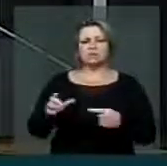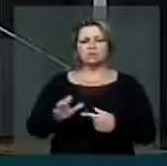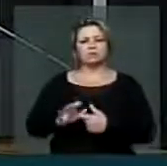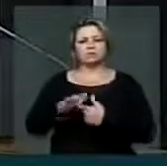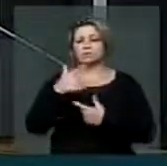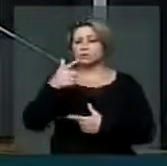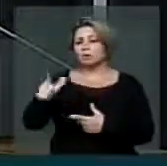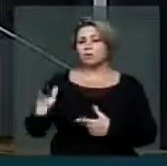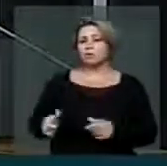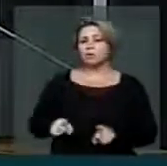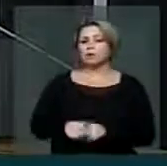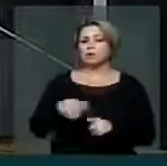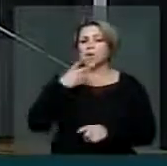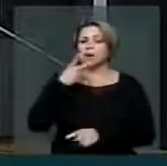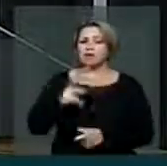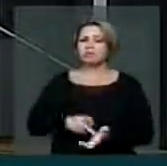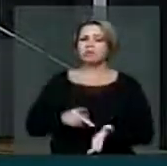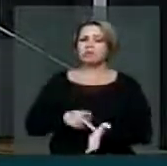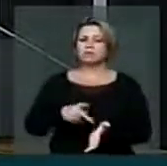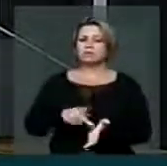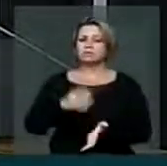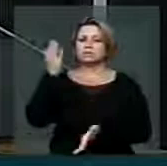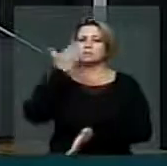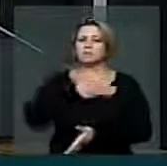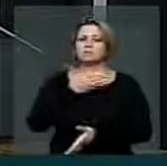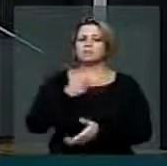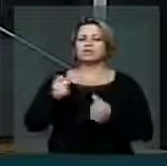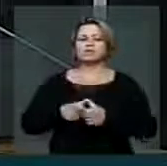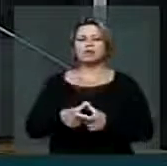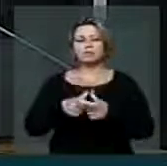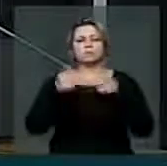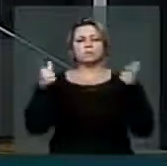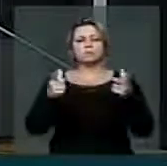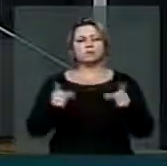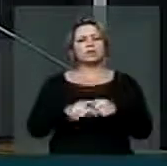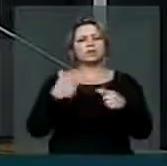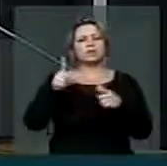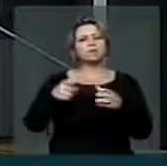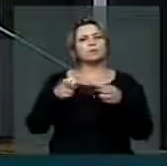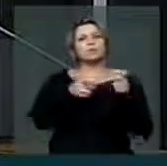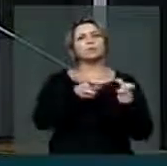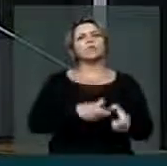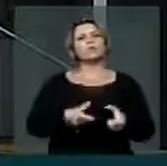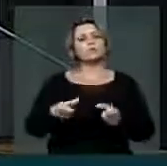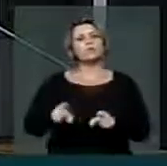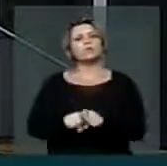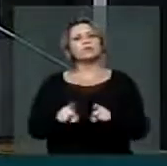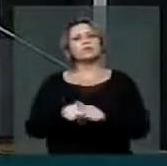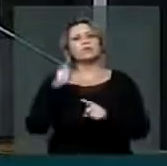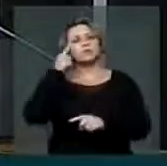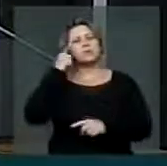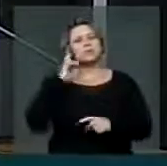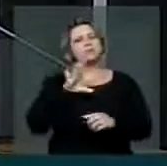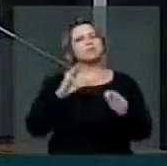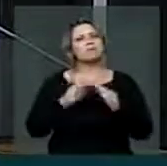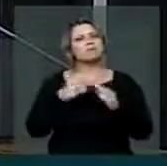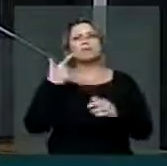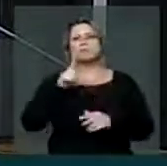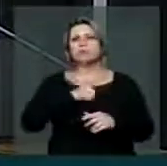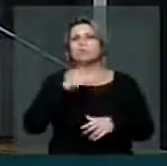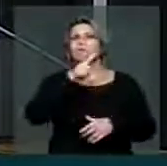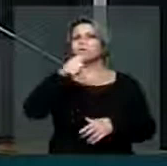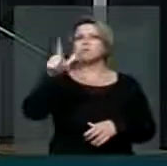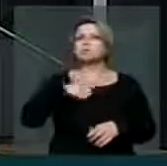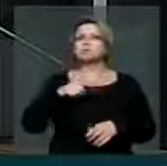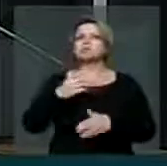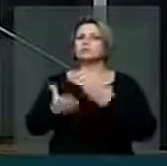de outras, ela vem sendo expandida a outros espaços além do domiciliar. A exemplo